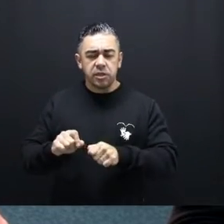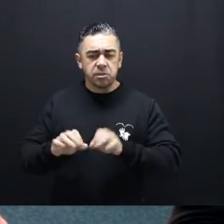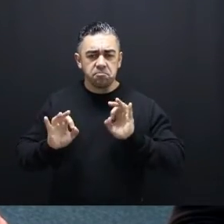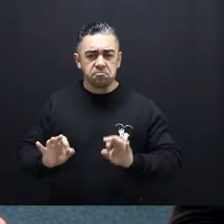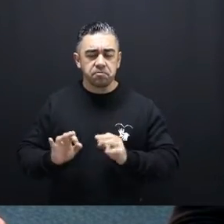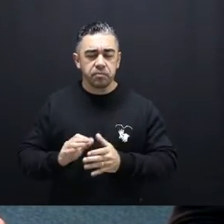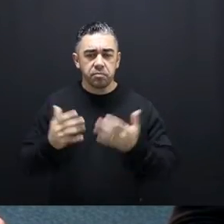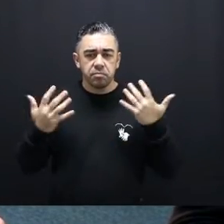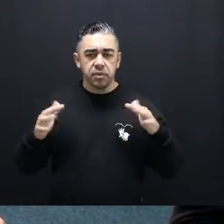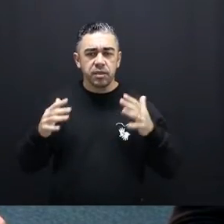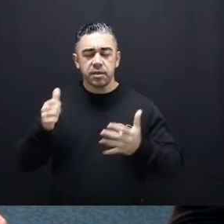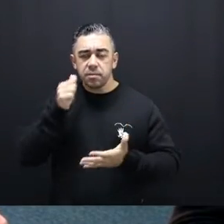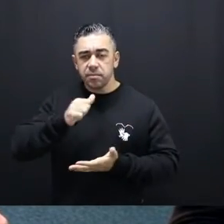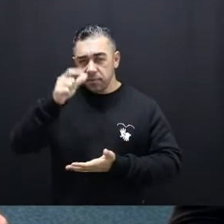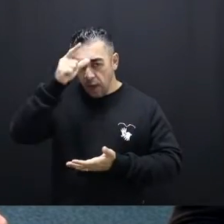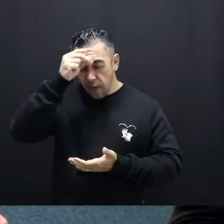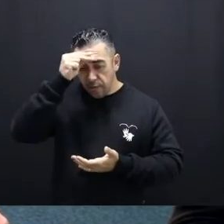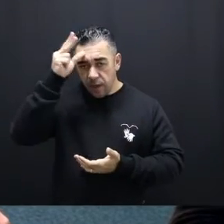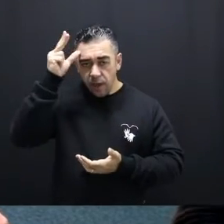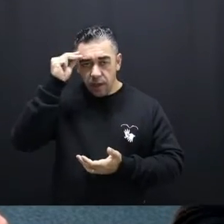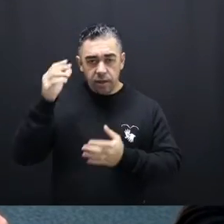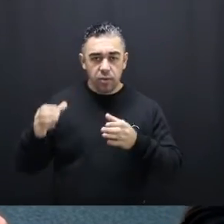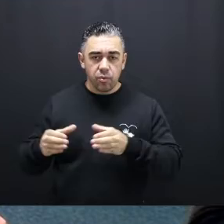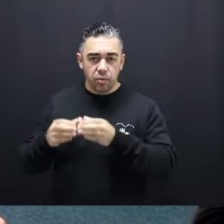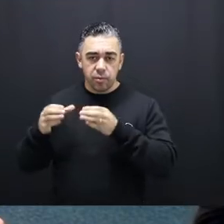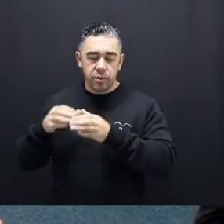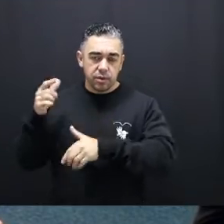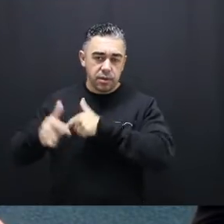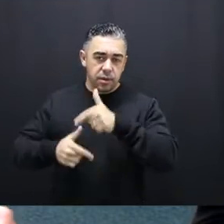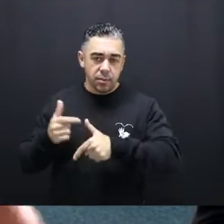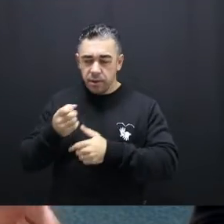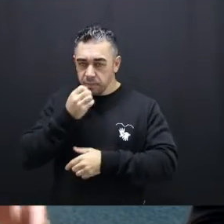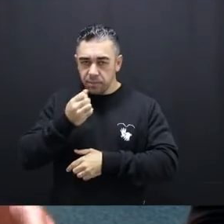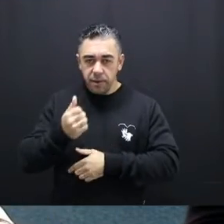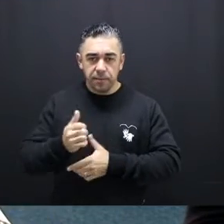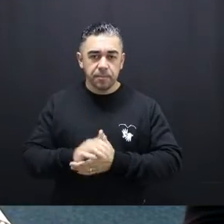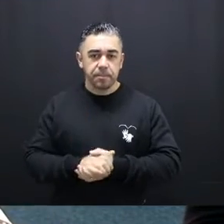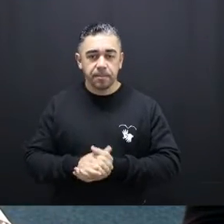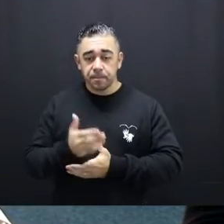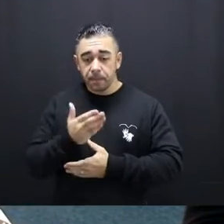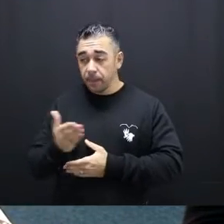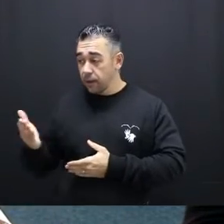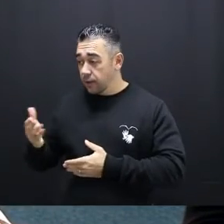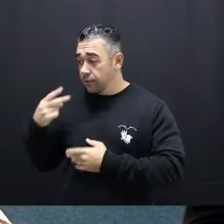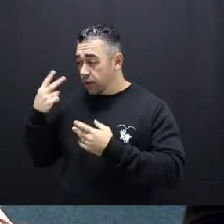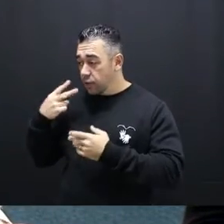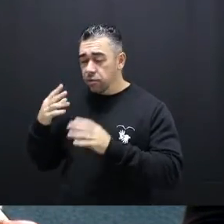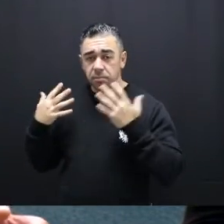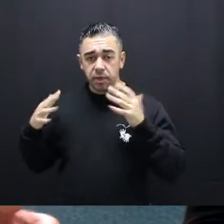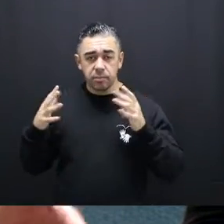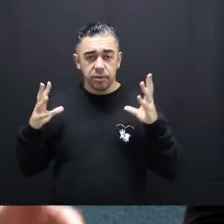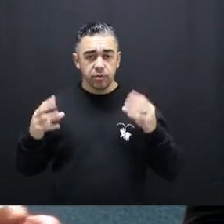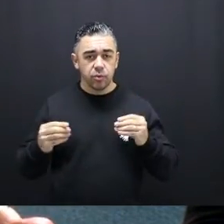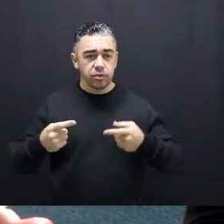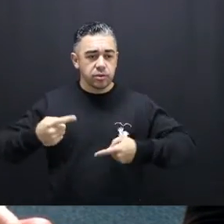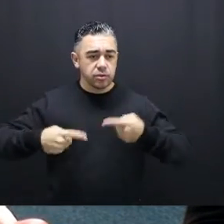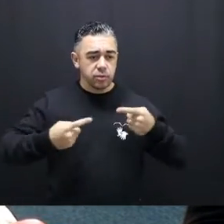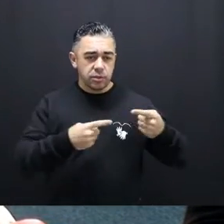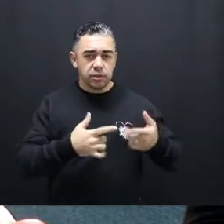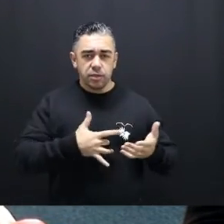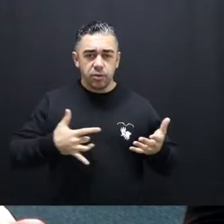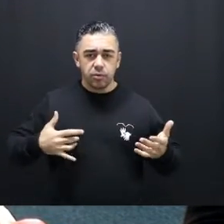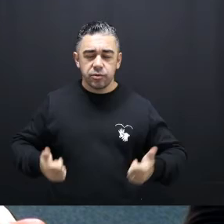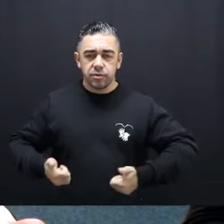Então parabéns a prefeito Parabéns equipe dela que tá trabalhando muito bem e os senhores vereadores a discussão muita